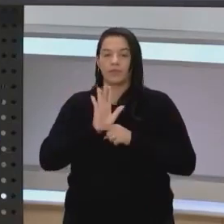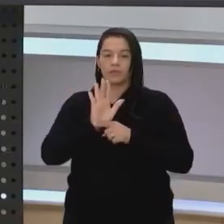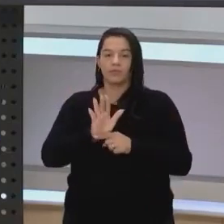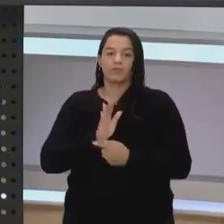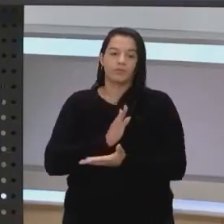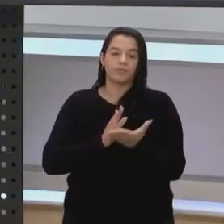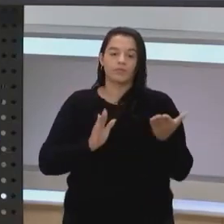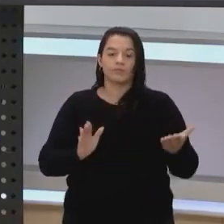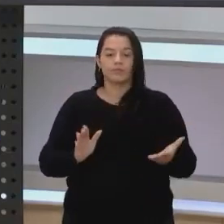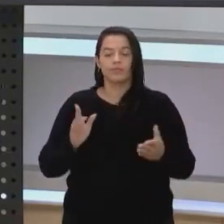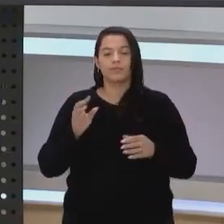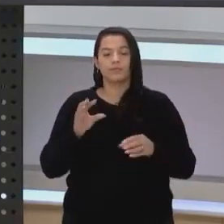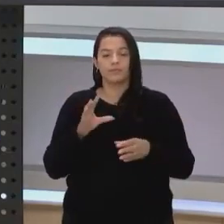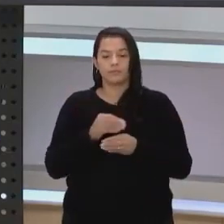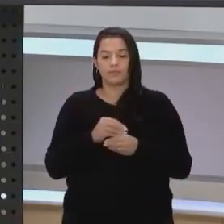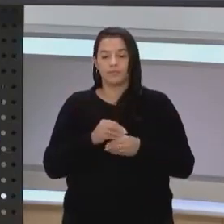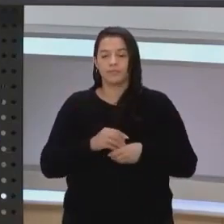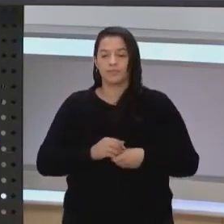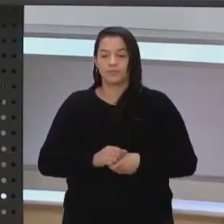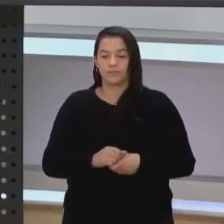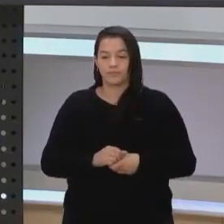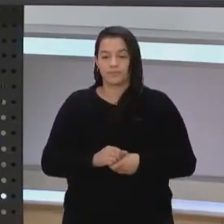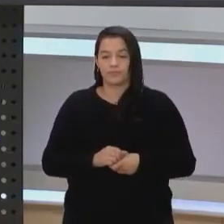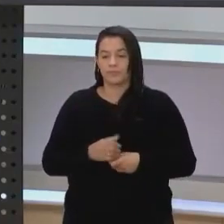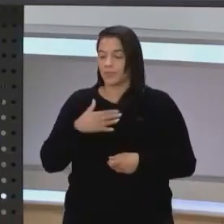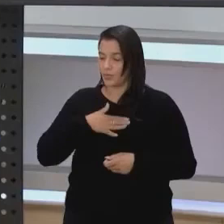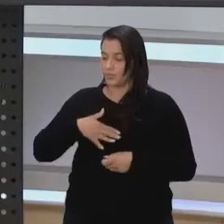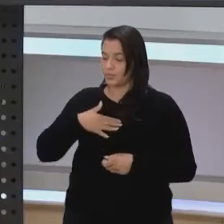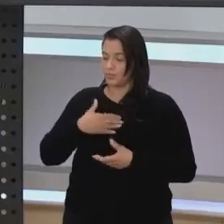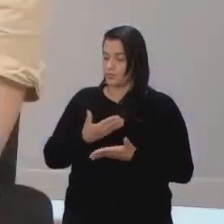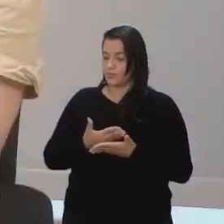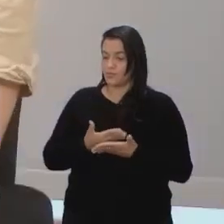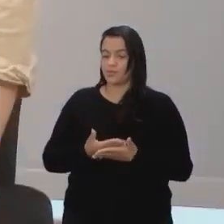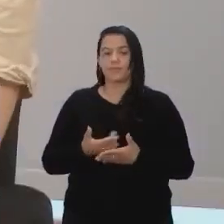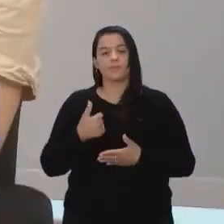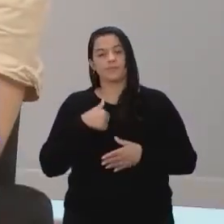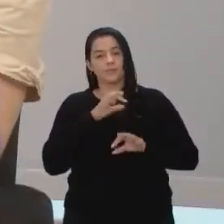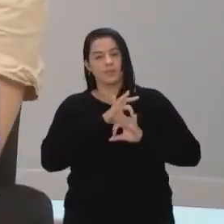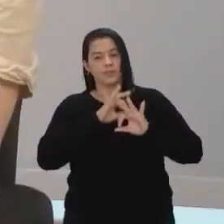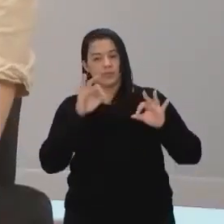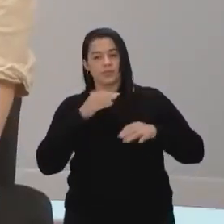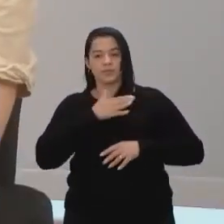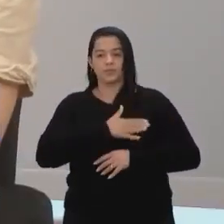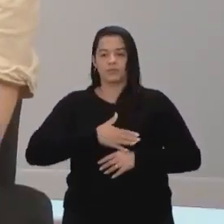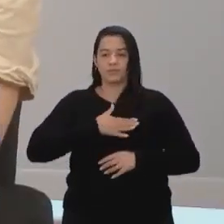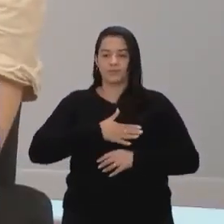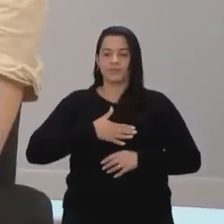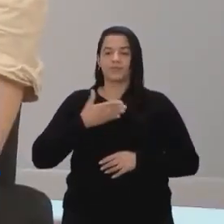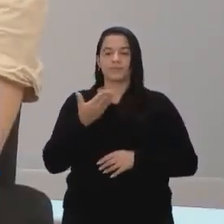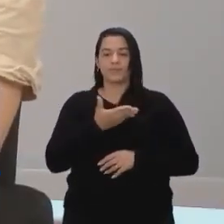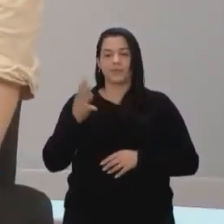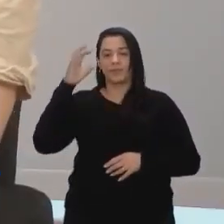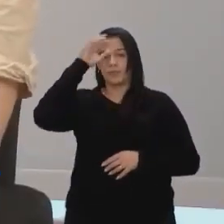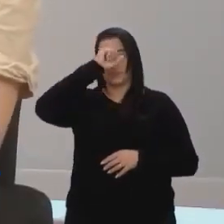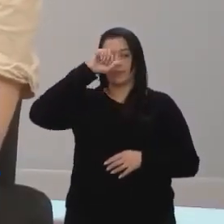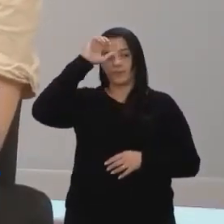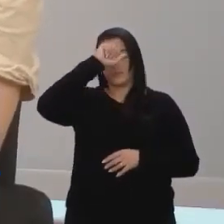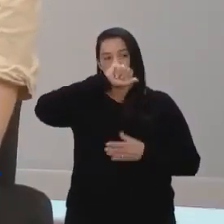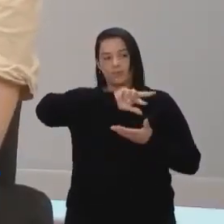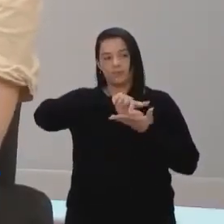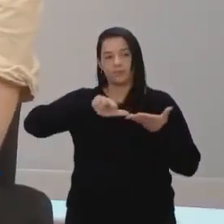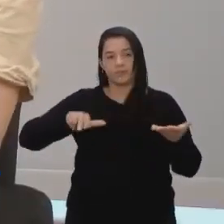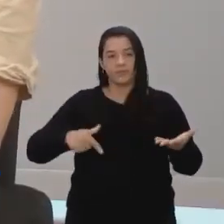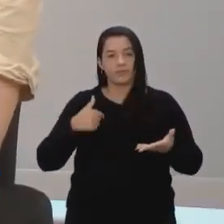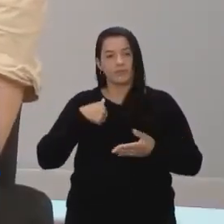vem abordando no componente. Professor, gostou da aula, professor? Foi ótimo, excelente. Olha, estudantes, aprende bastante e eu lembrei